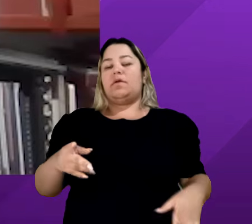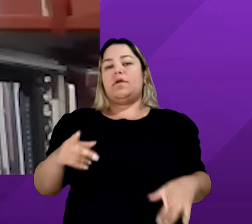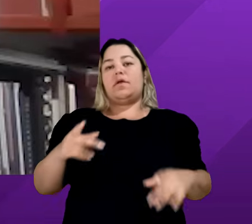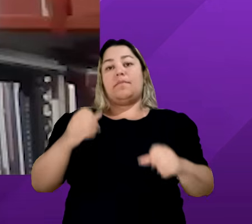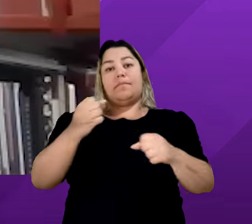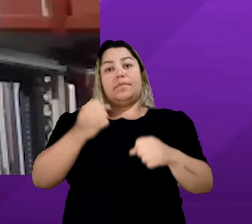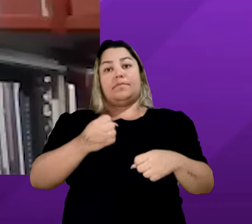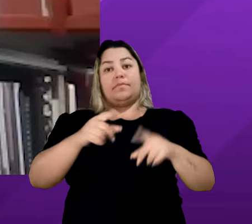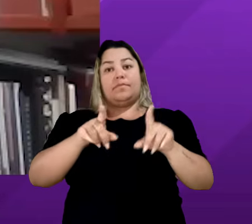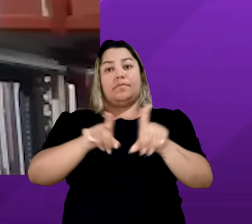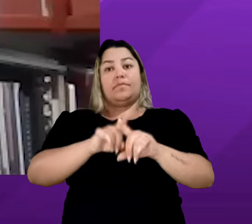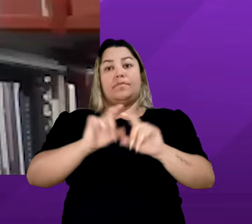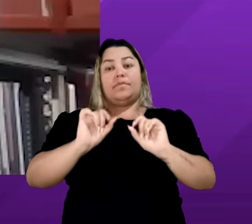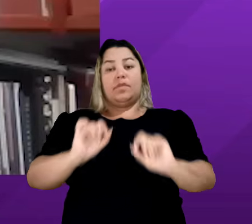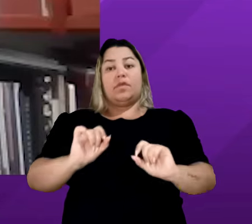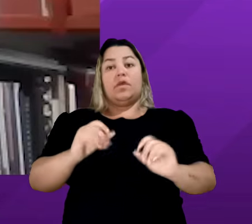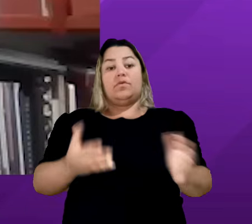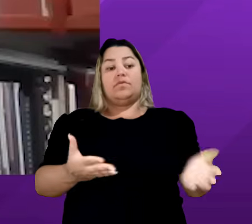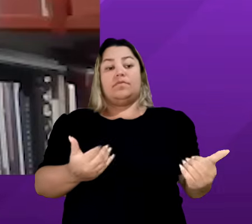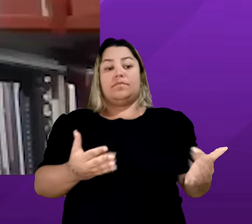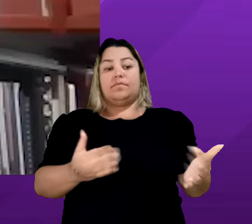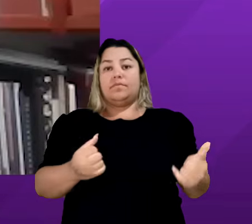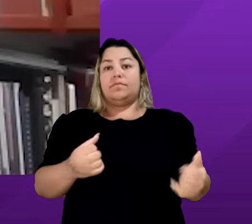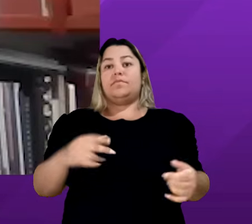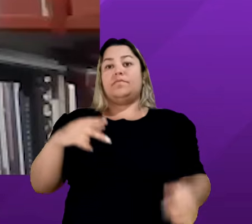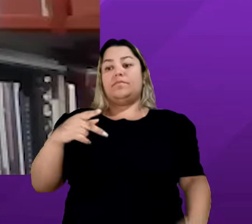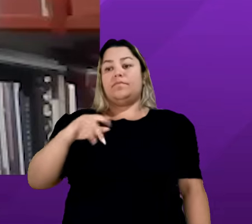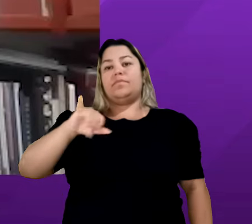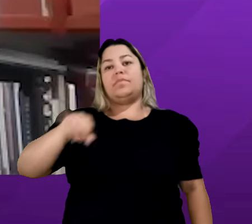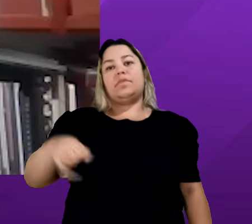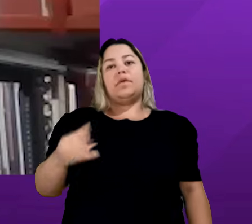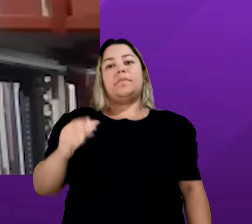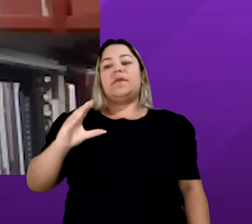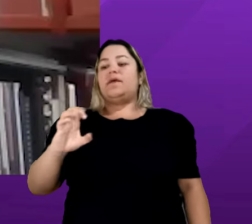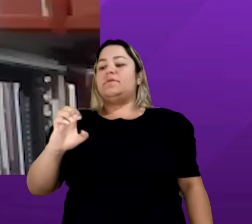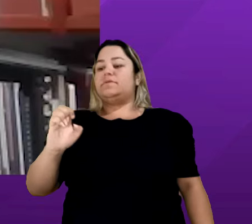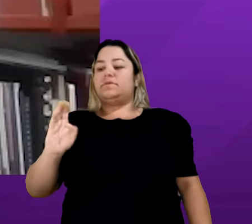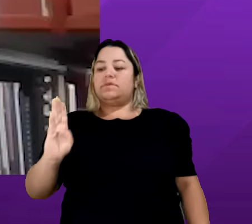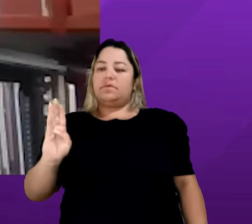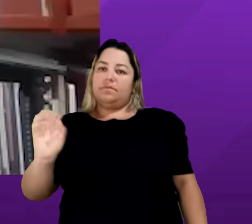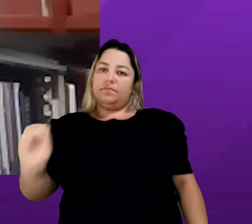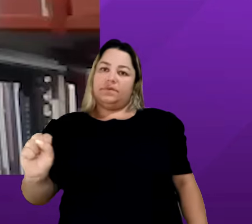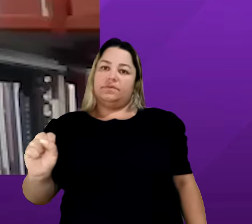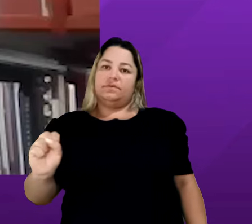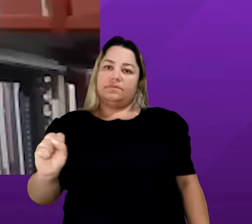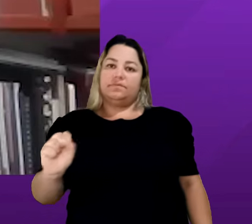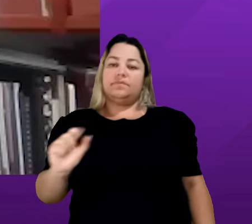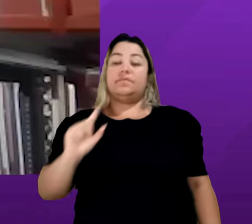PJMP, e depois também as SEBs, que